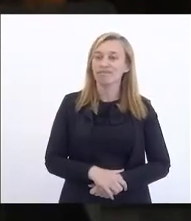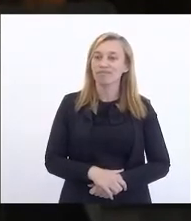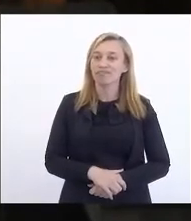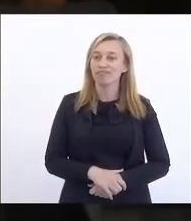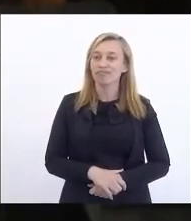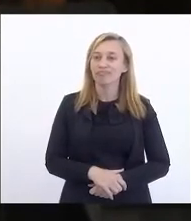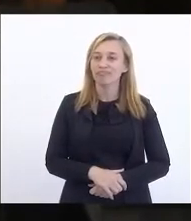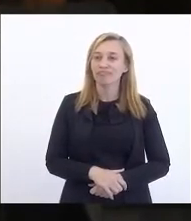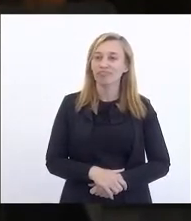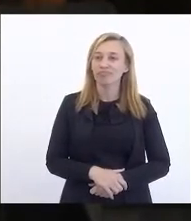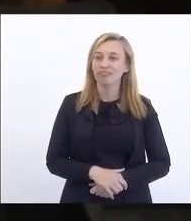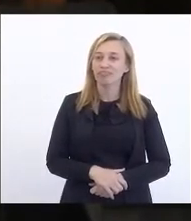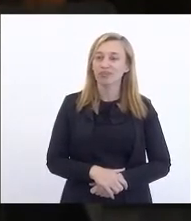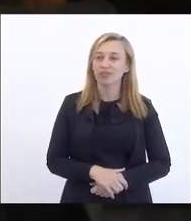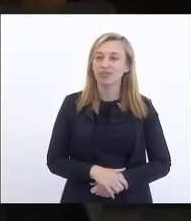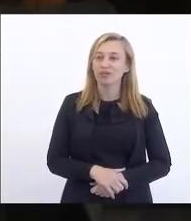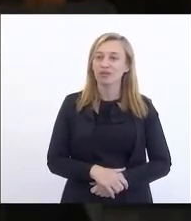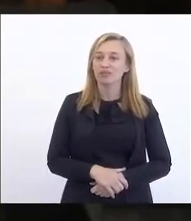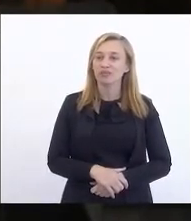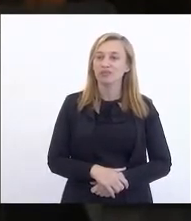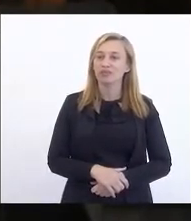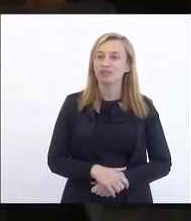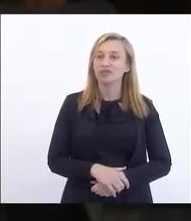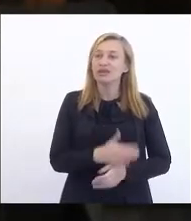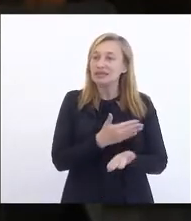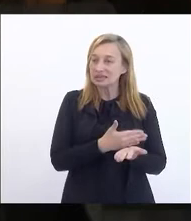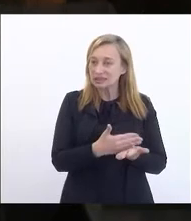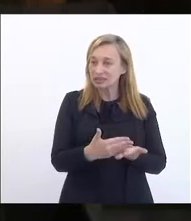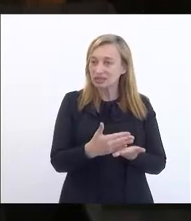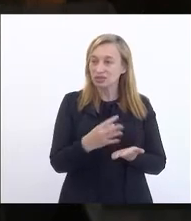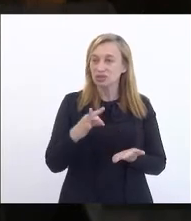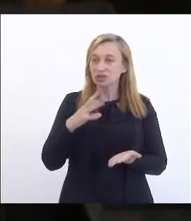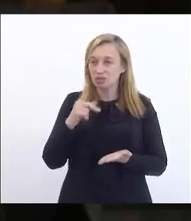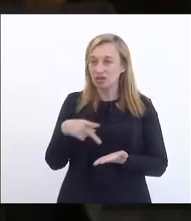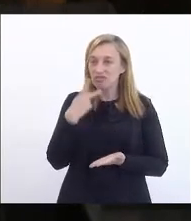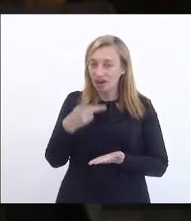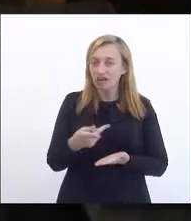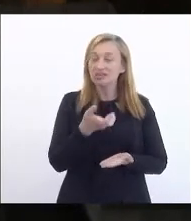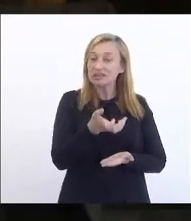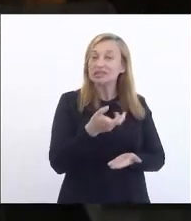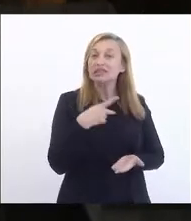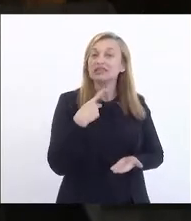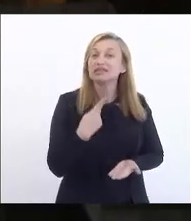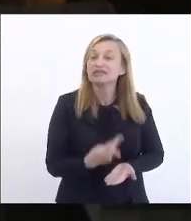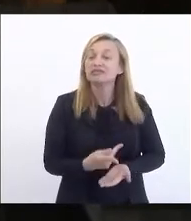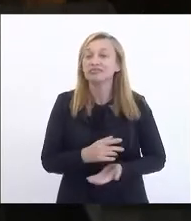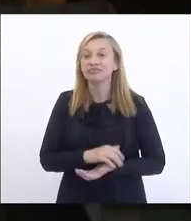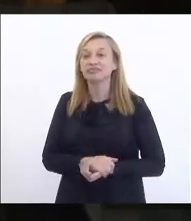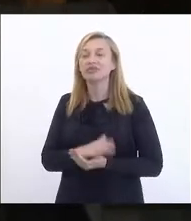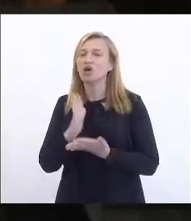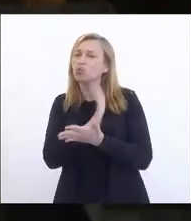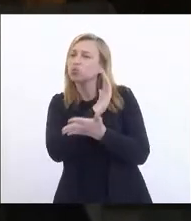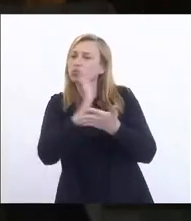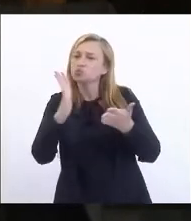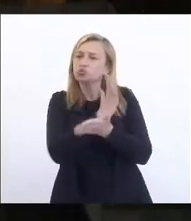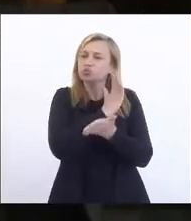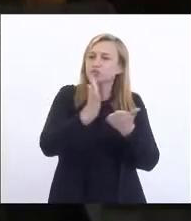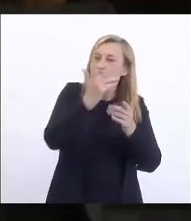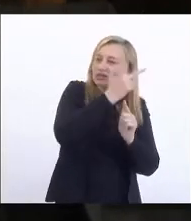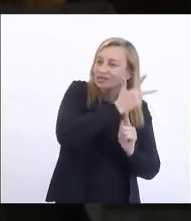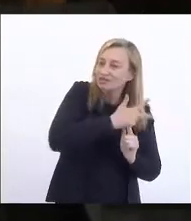esses preâmbulos iniciais, queria dizer que algumas conquistas